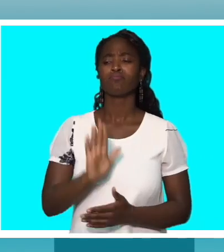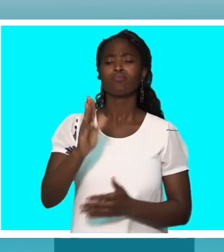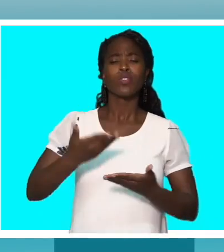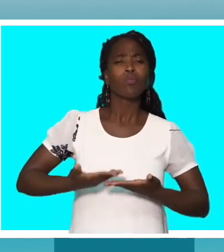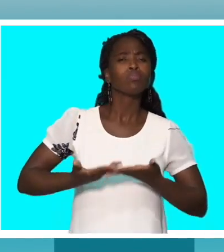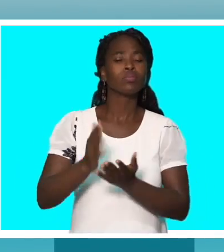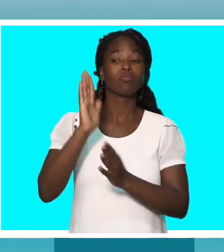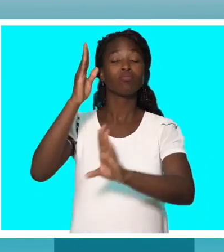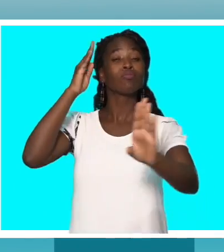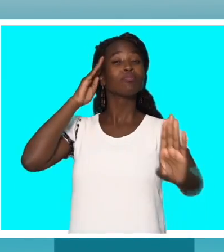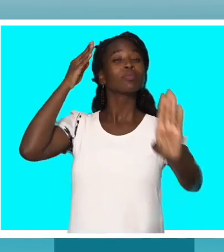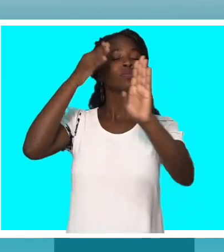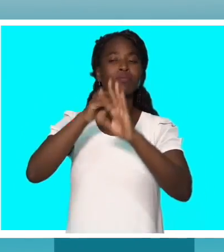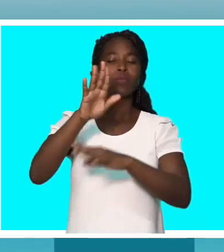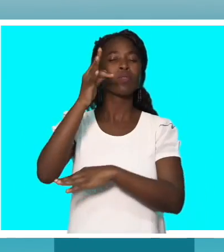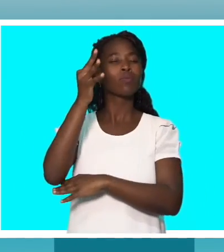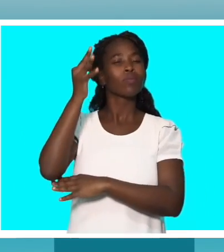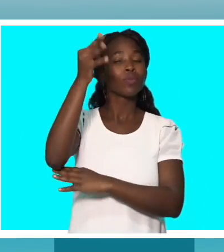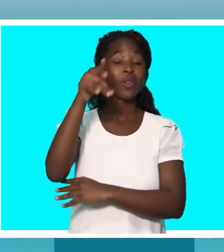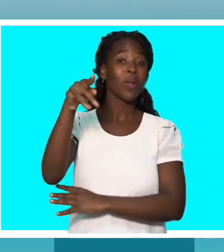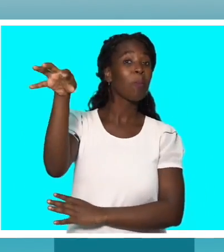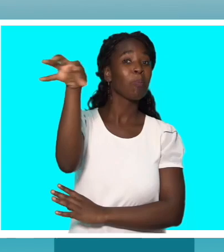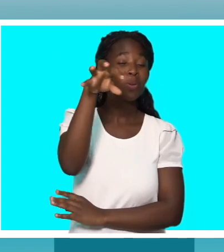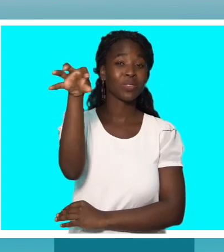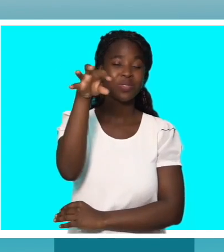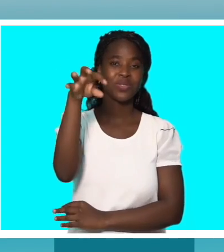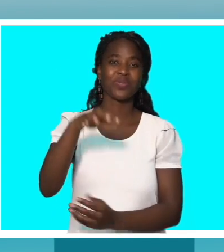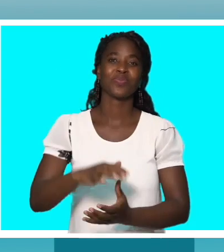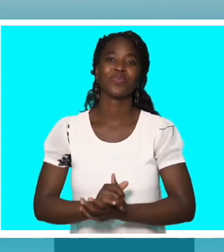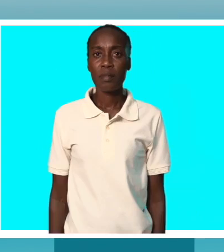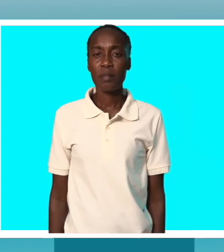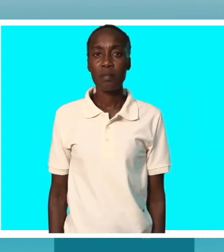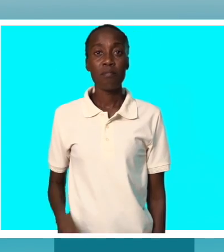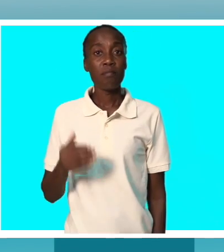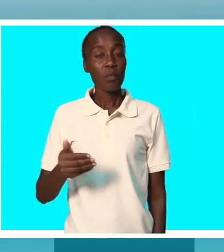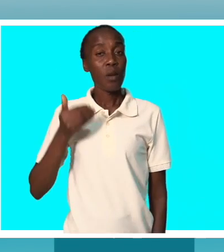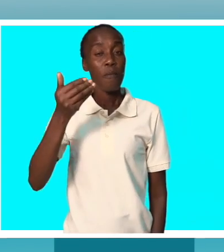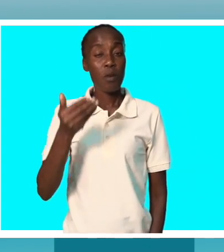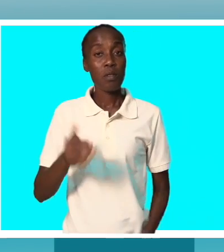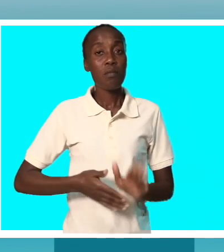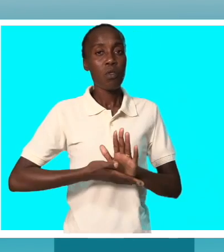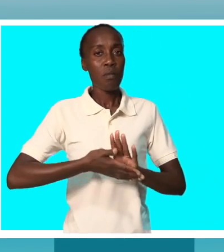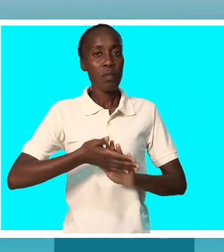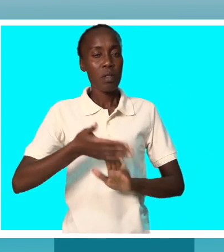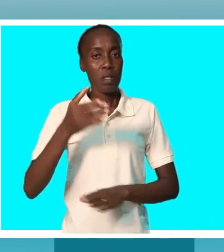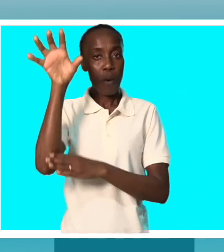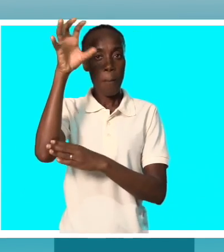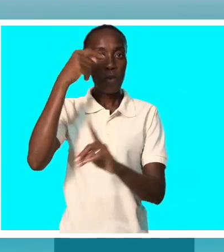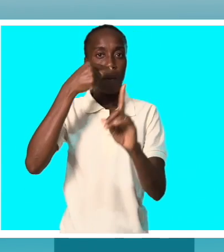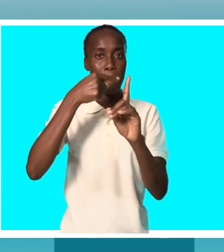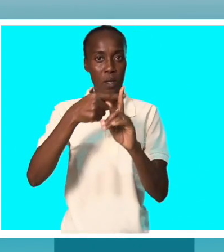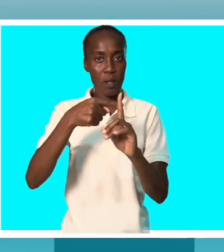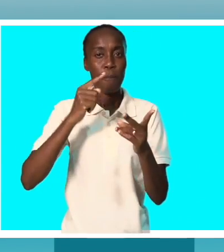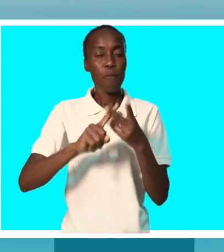massificação desta iniciativa faz parte dos objetivos futuros do Porto de Maputo. E o próximo passo é levar Porto Mais